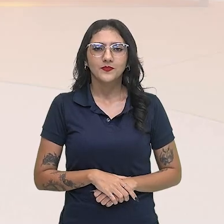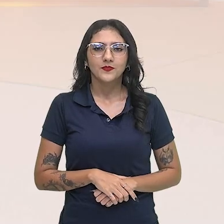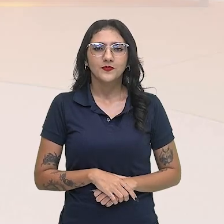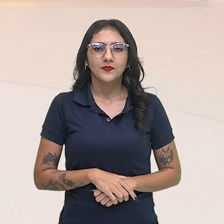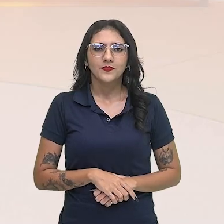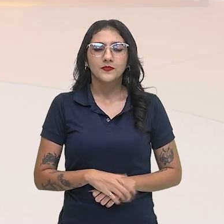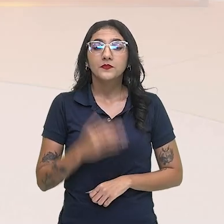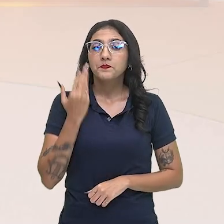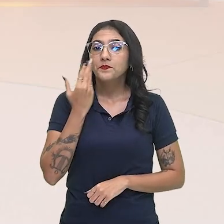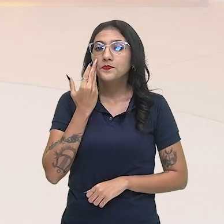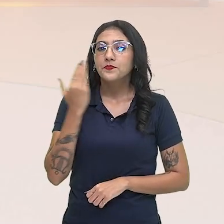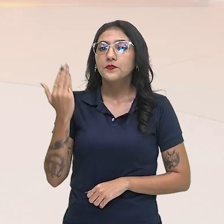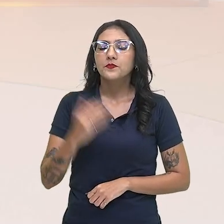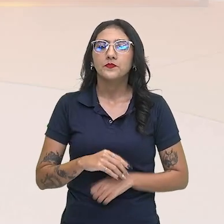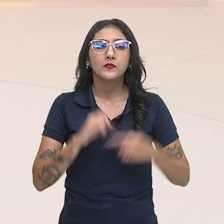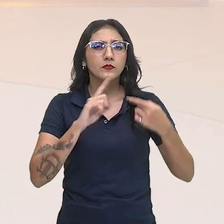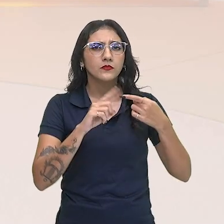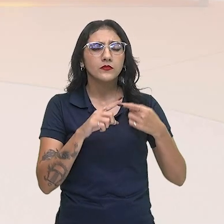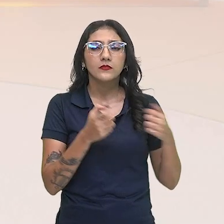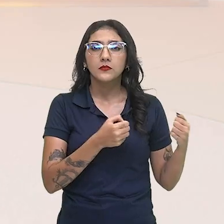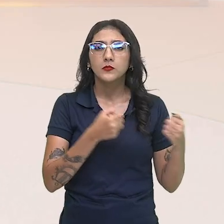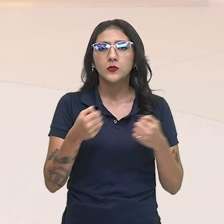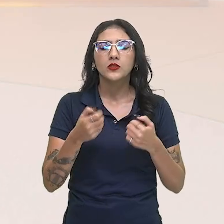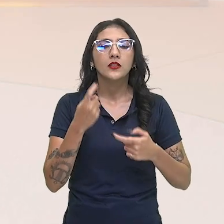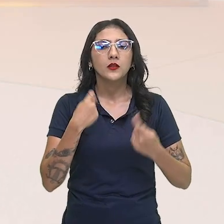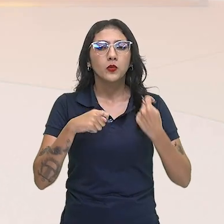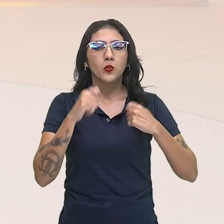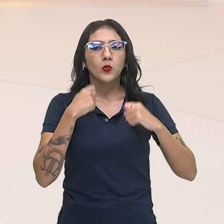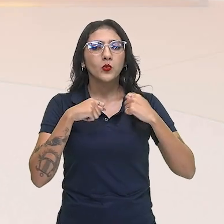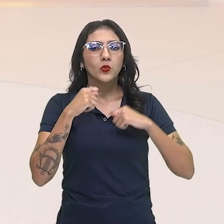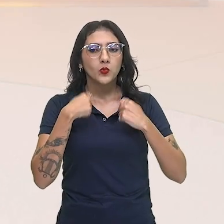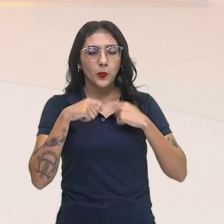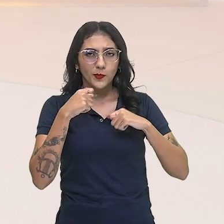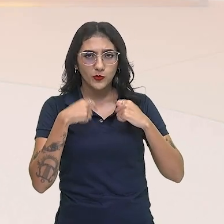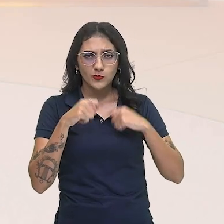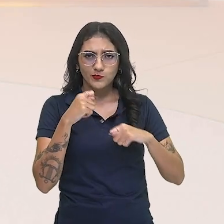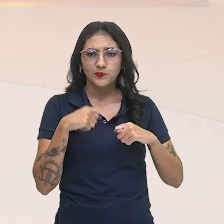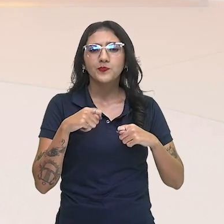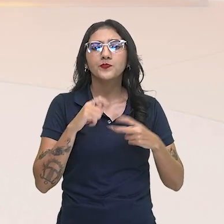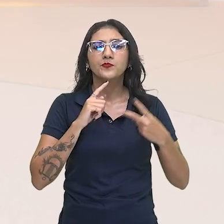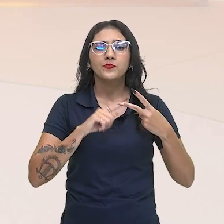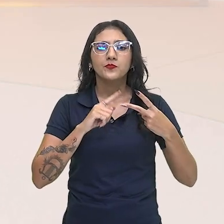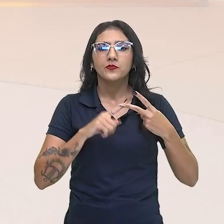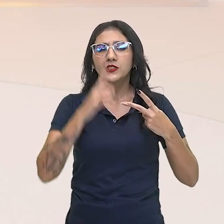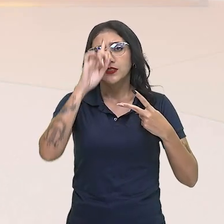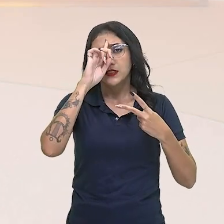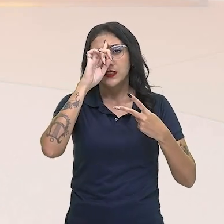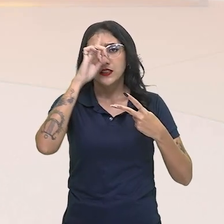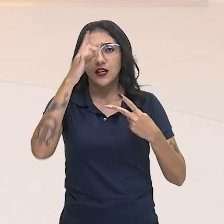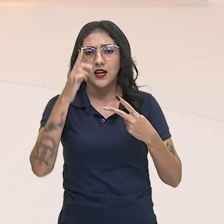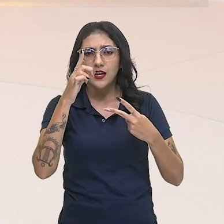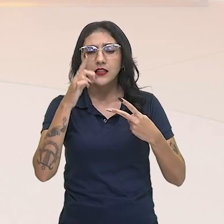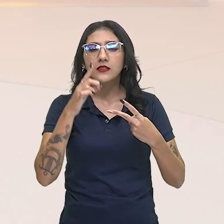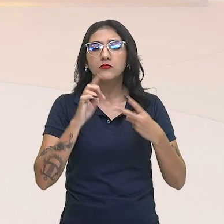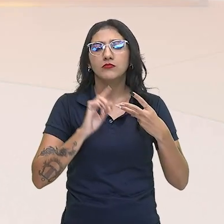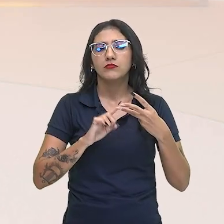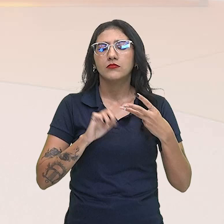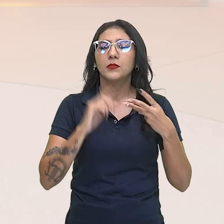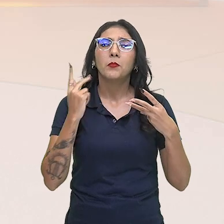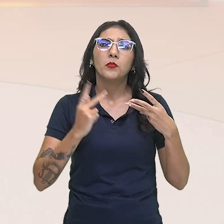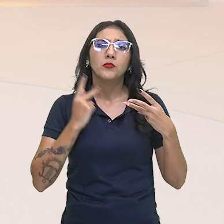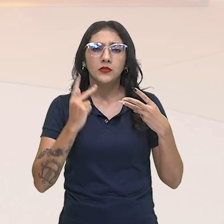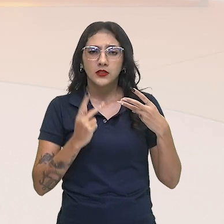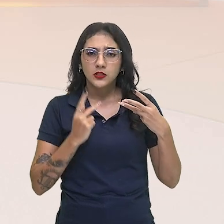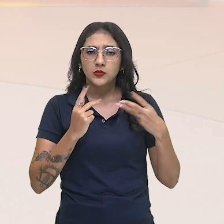Existe aí, então, o poder econômico, né, a forma de exercer o poder econômico, o poder ideológico e o poder político.